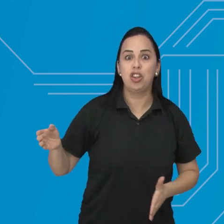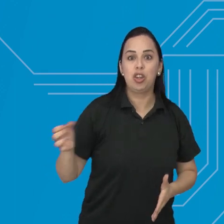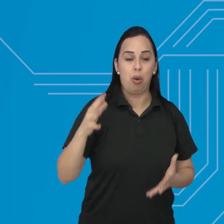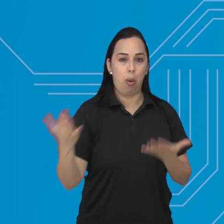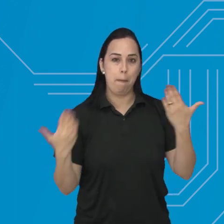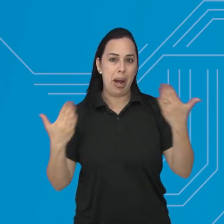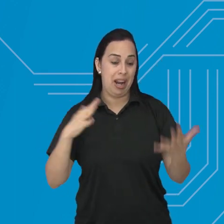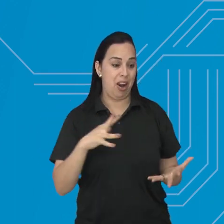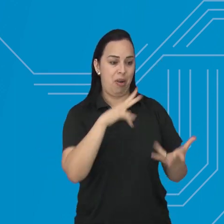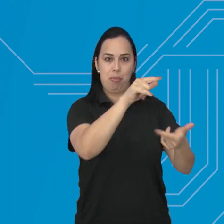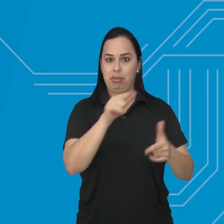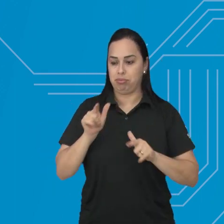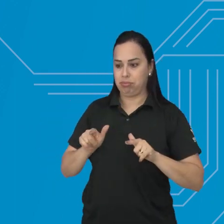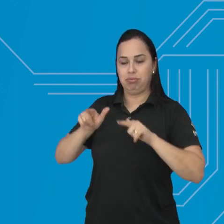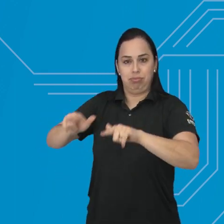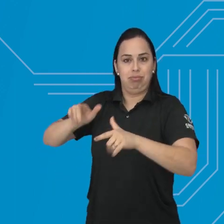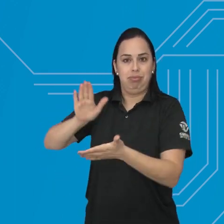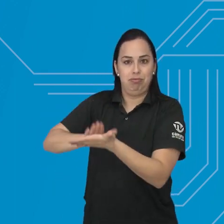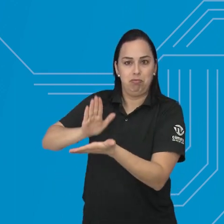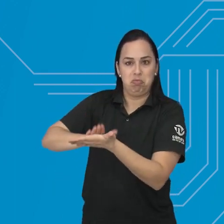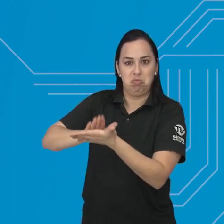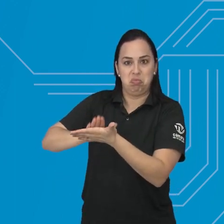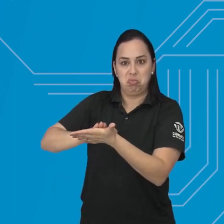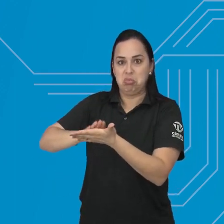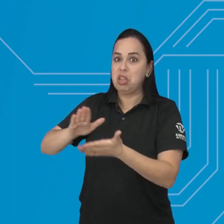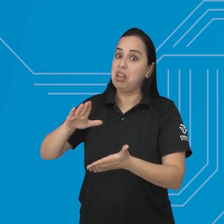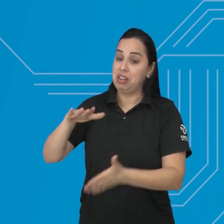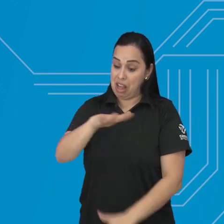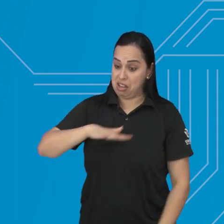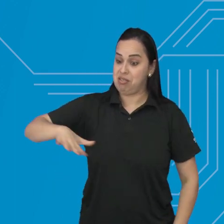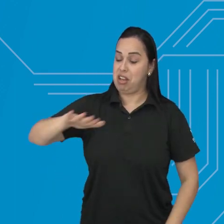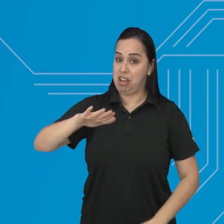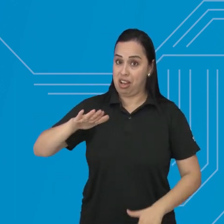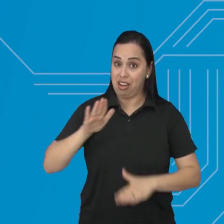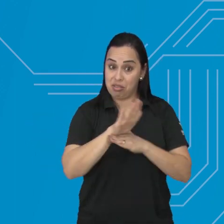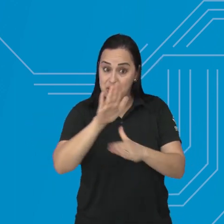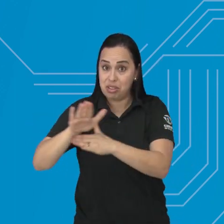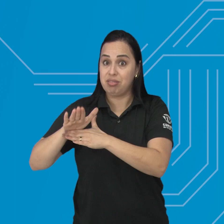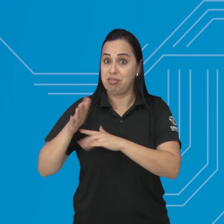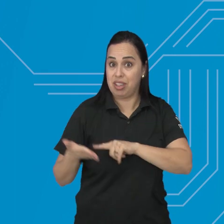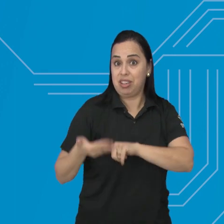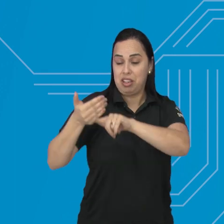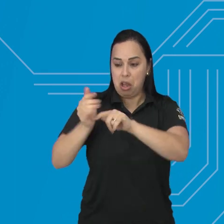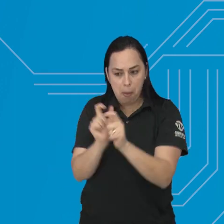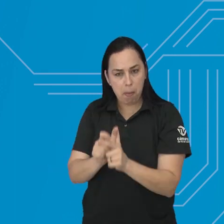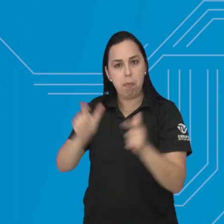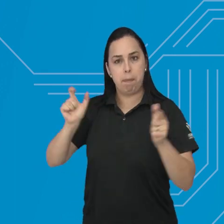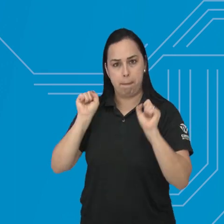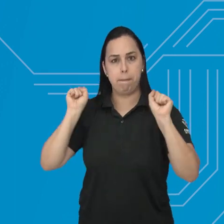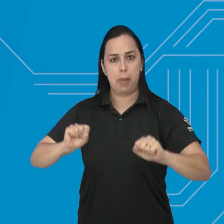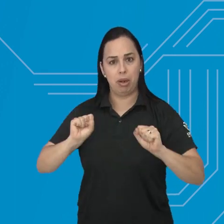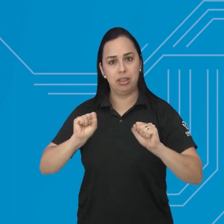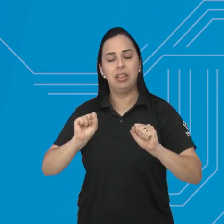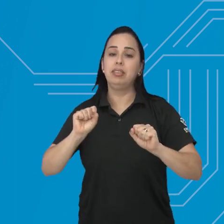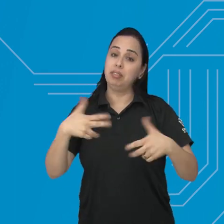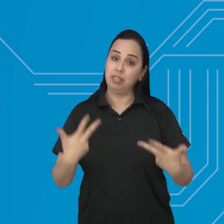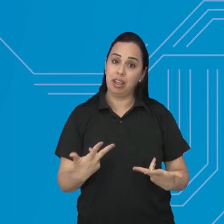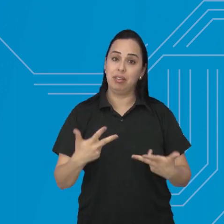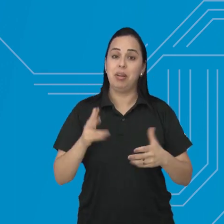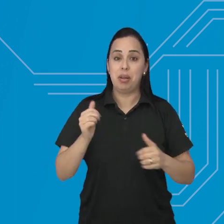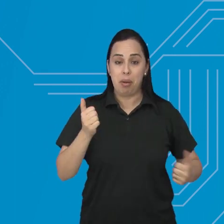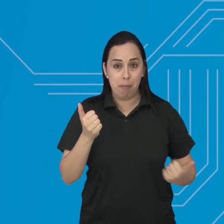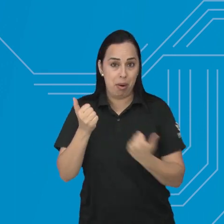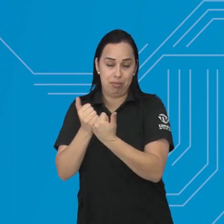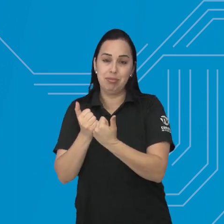mundo, título que evidencia o papel decisivo na nossa cidade no setor e que pode crescer ainda, segundo a Câmara,